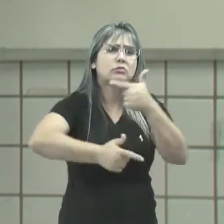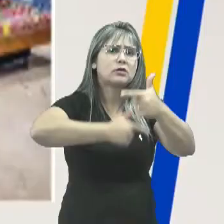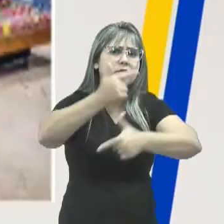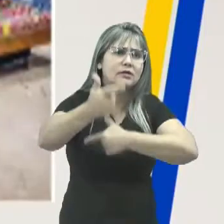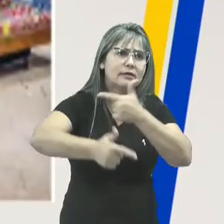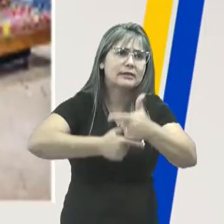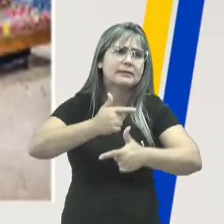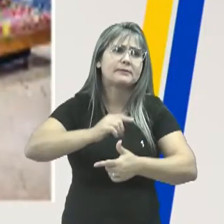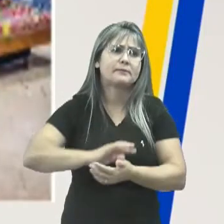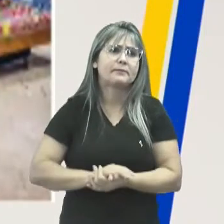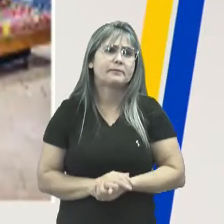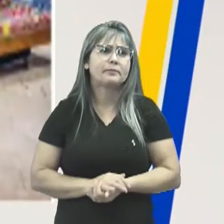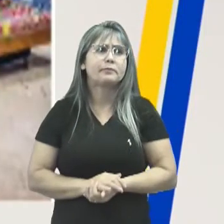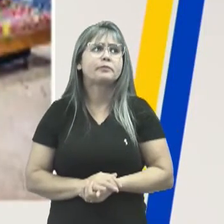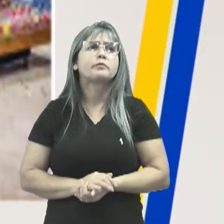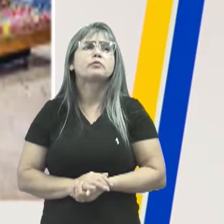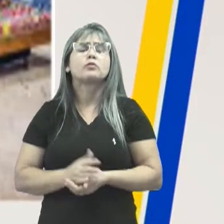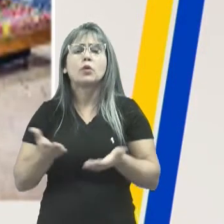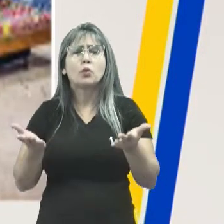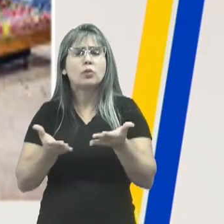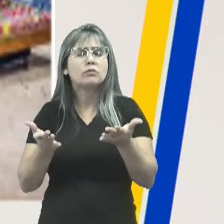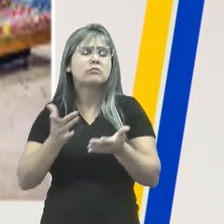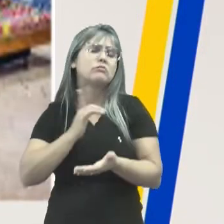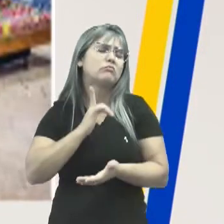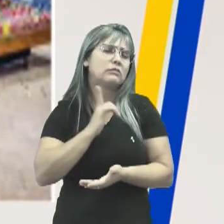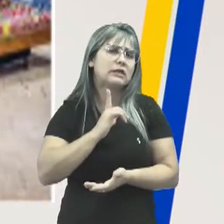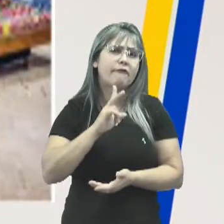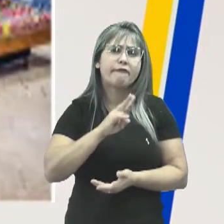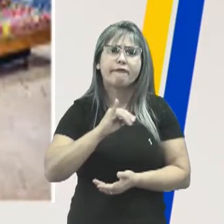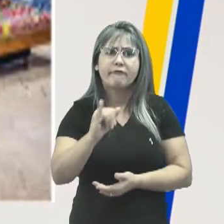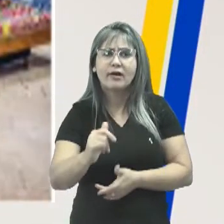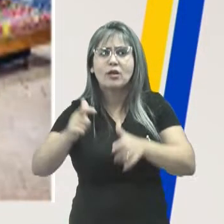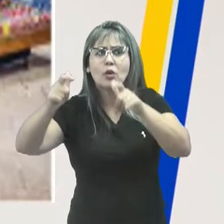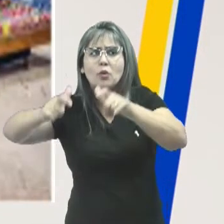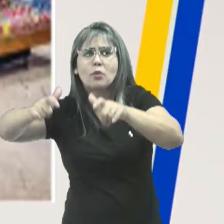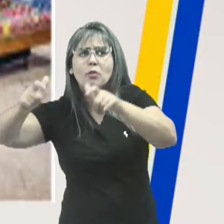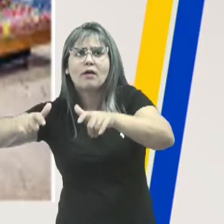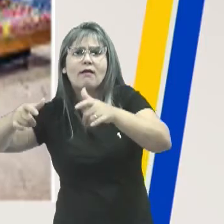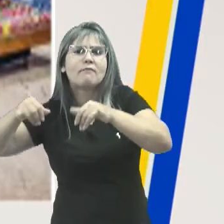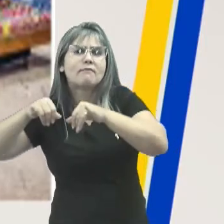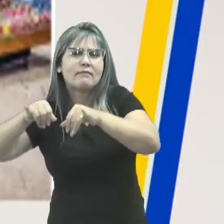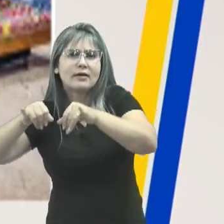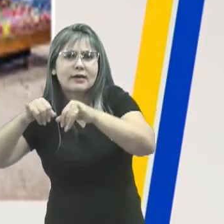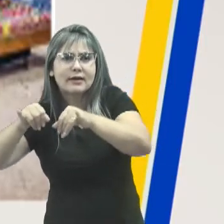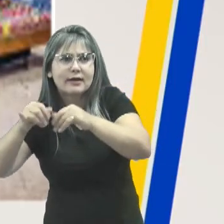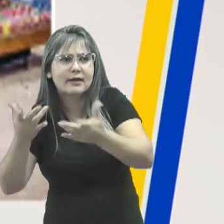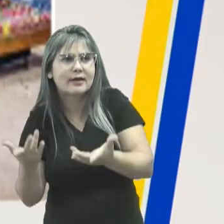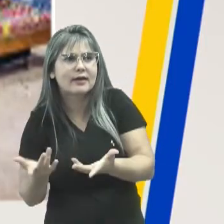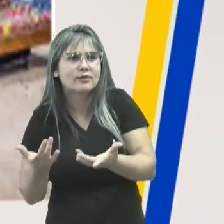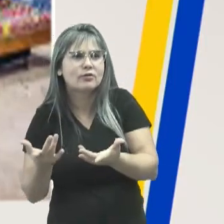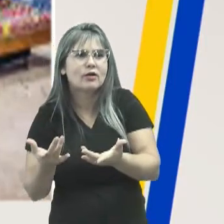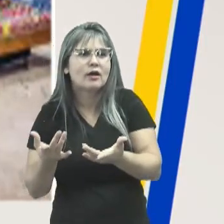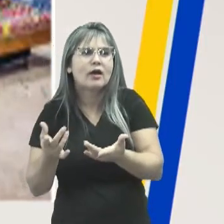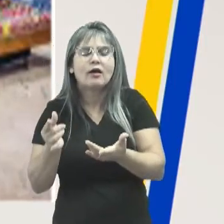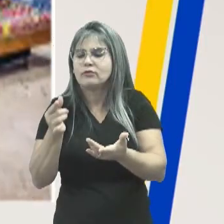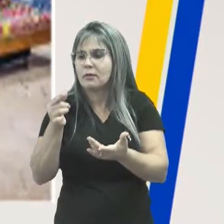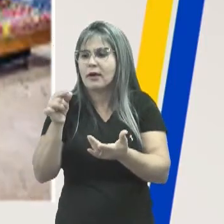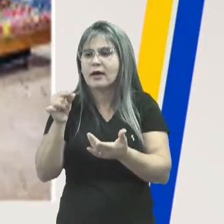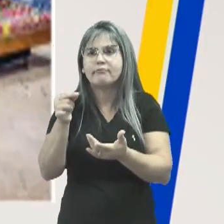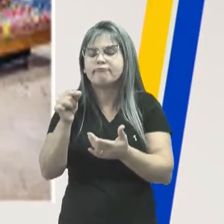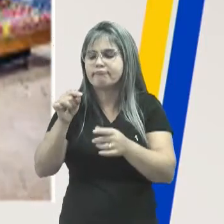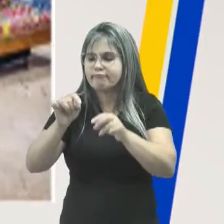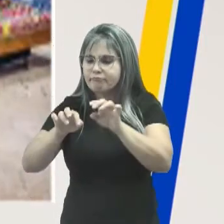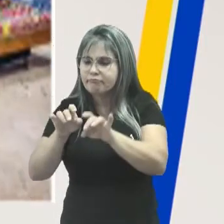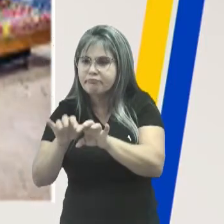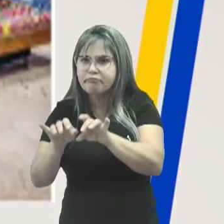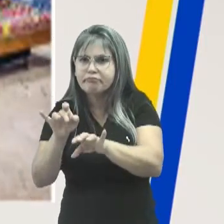você saca o seu dinheiro, você vai numa loja de conveniência, você às vezes coloca a moedinha ali e compra um produto, né?